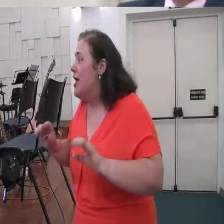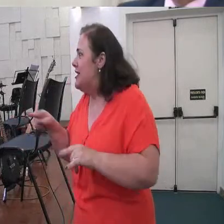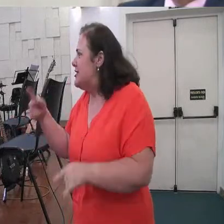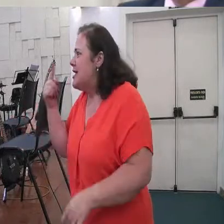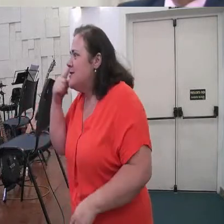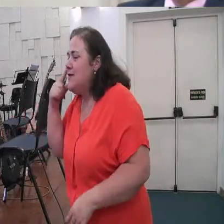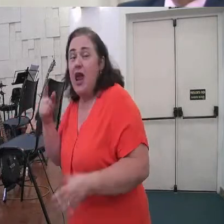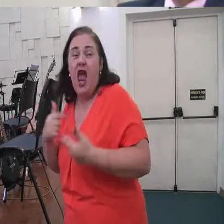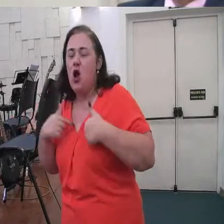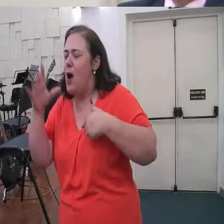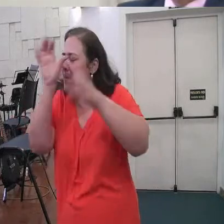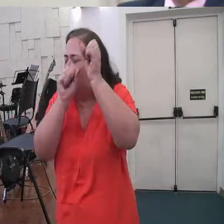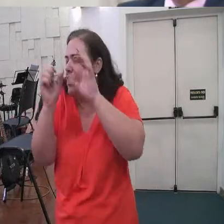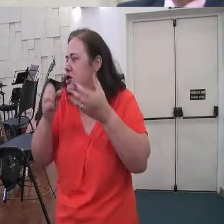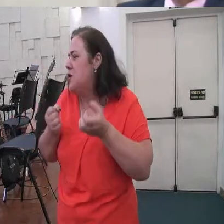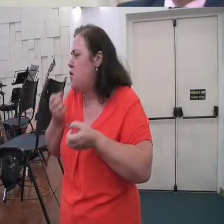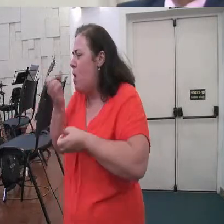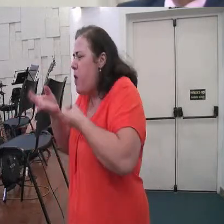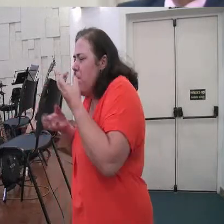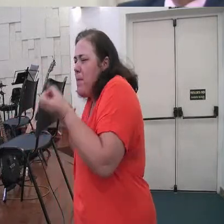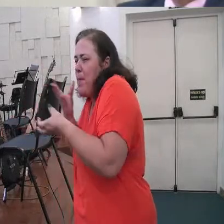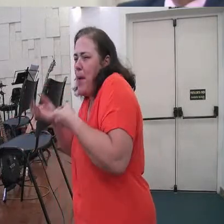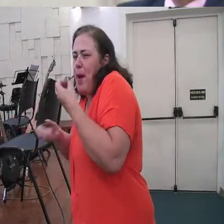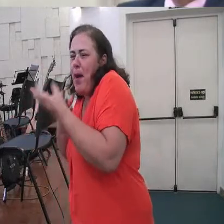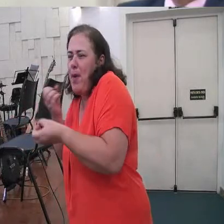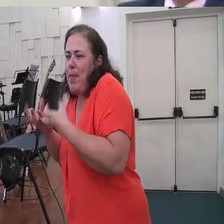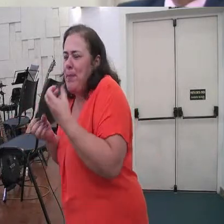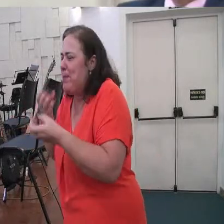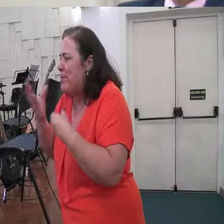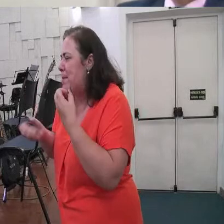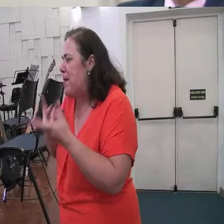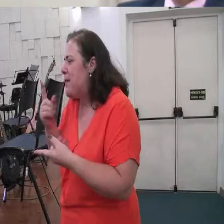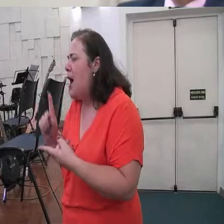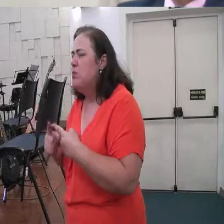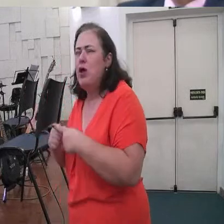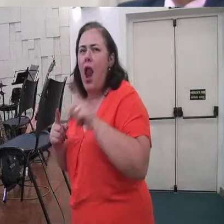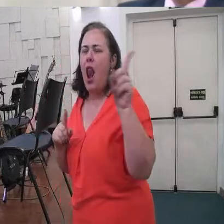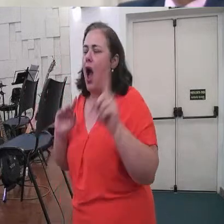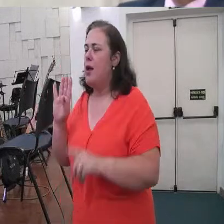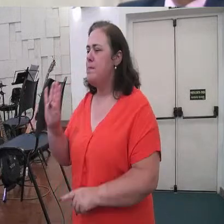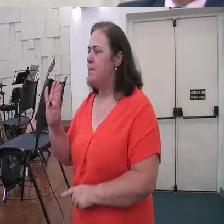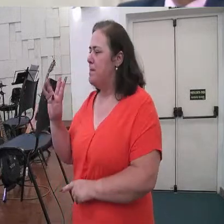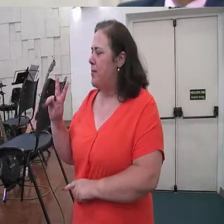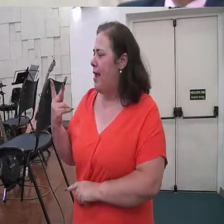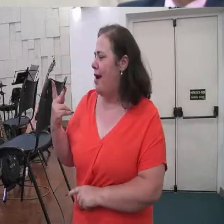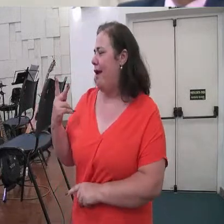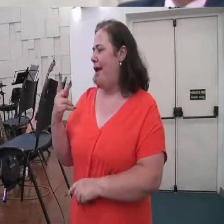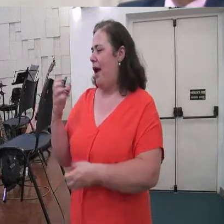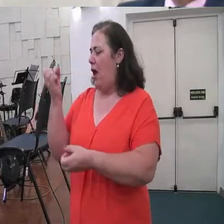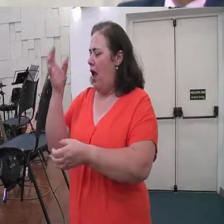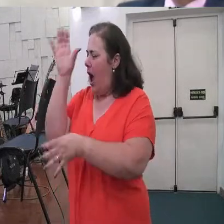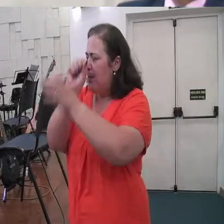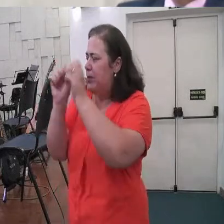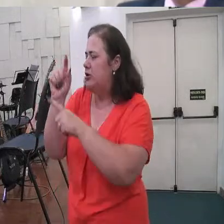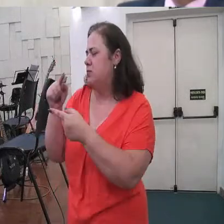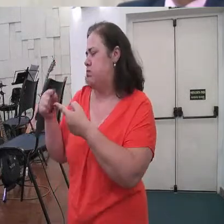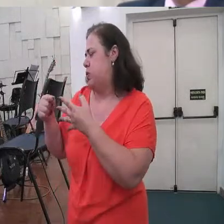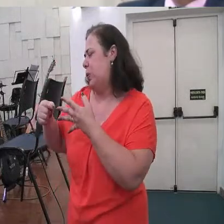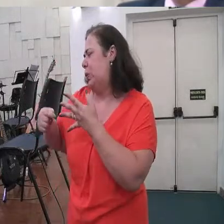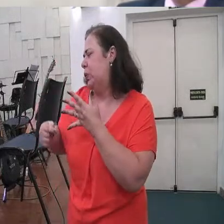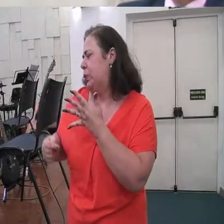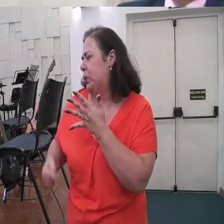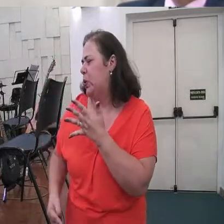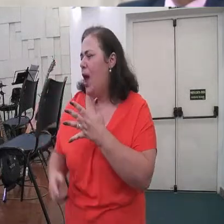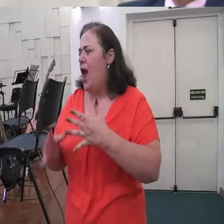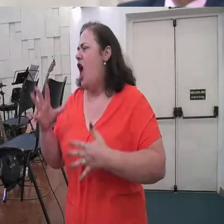que eu aprendi no seminário, lá em Belo Horizonte, geralmente era em Belo Horizonte, em prática. Então eu não tenho nada contra isso,